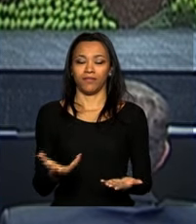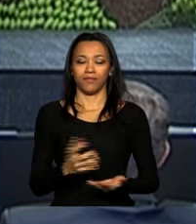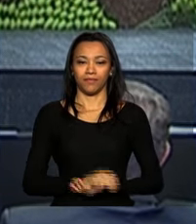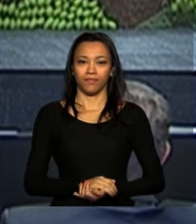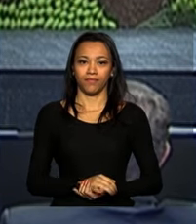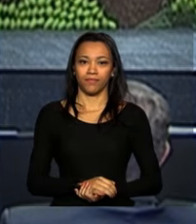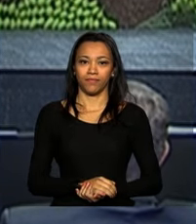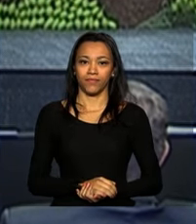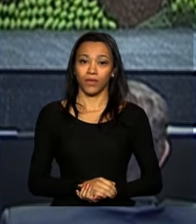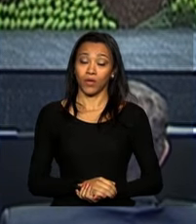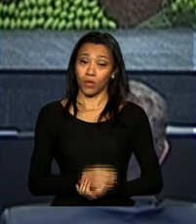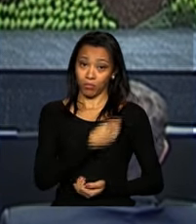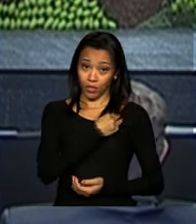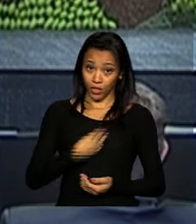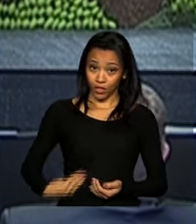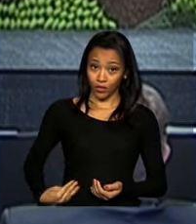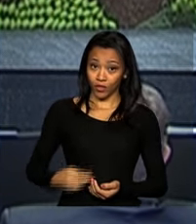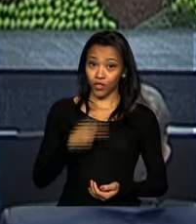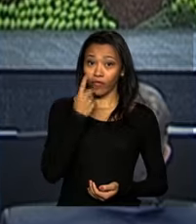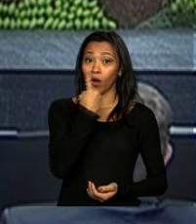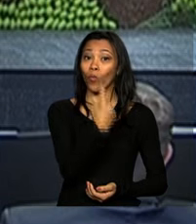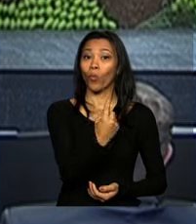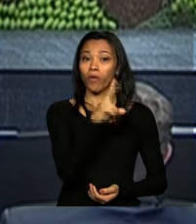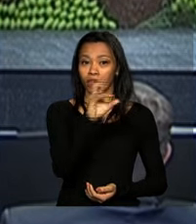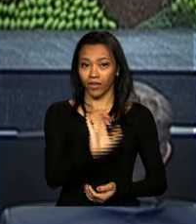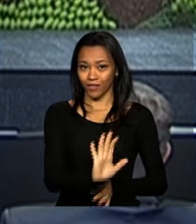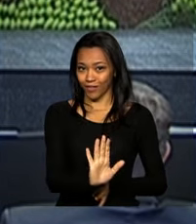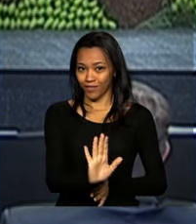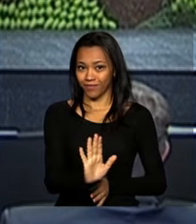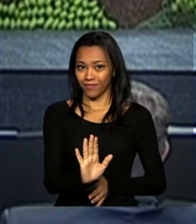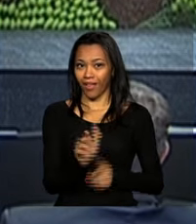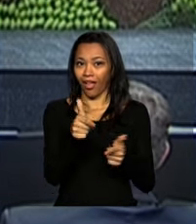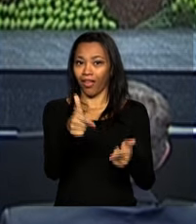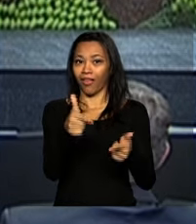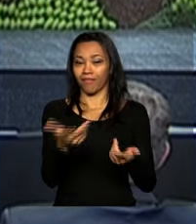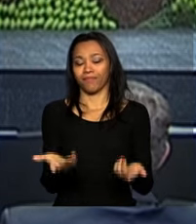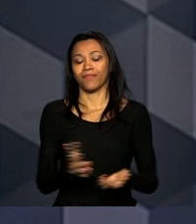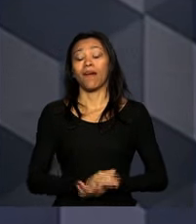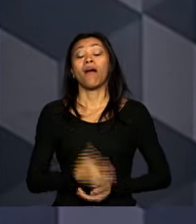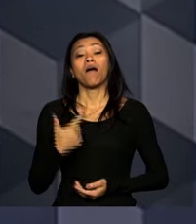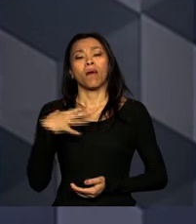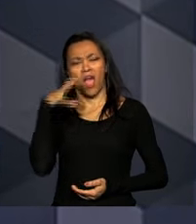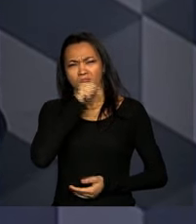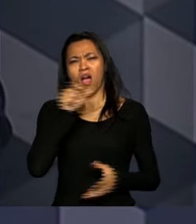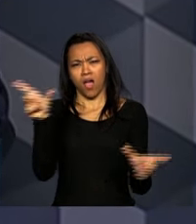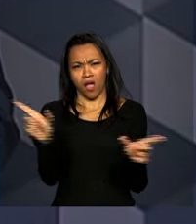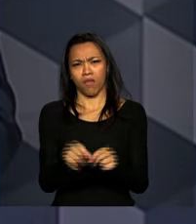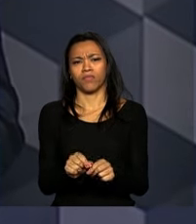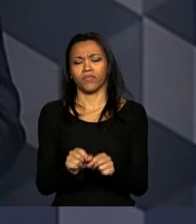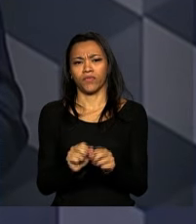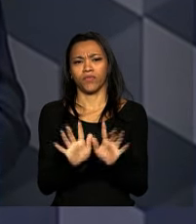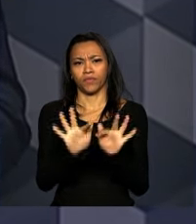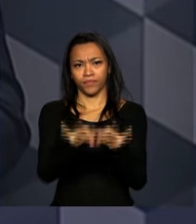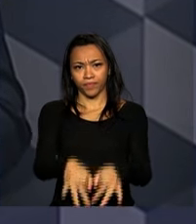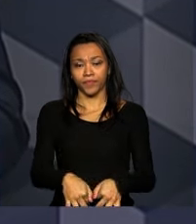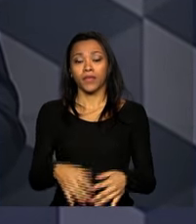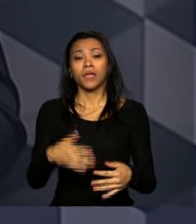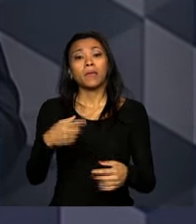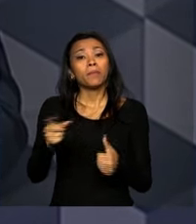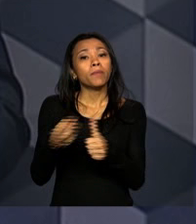O ministro só fala uma. Mas eu vou encerrar rapidamente fazendo primeiro um